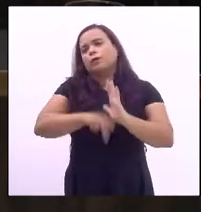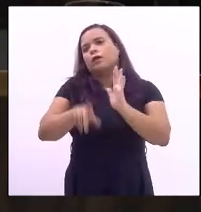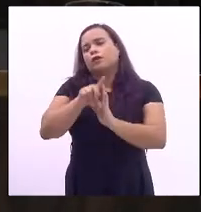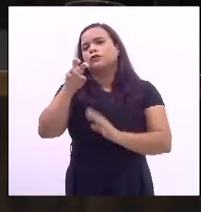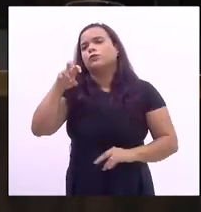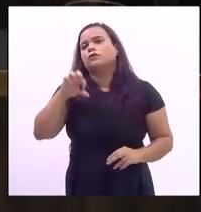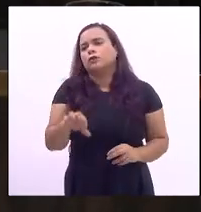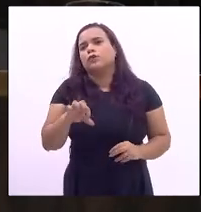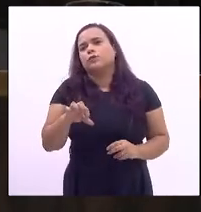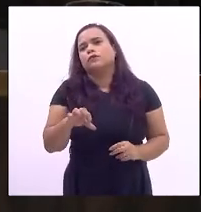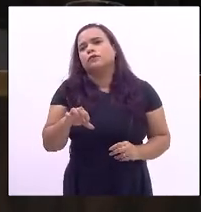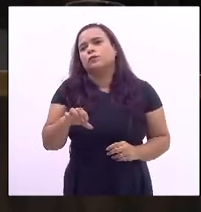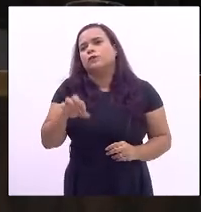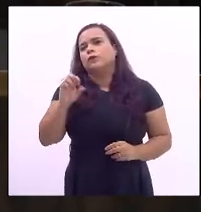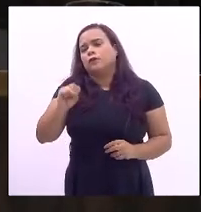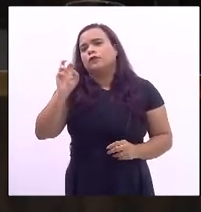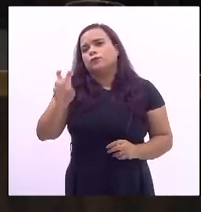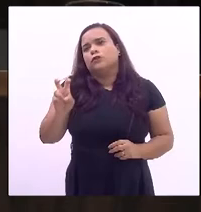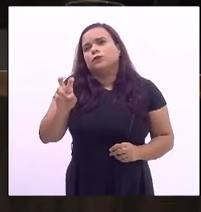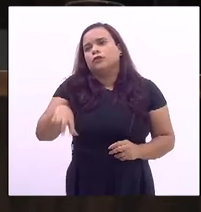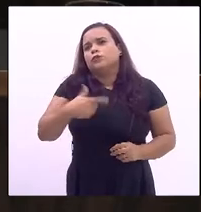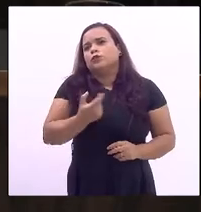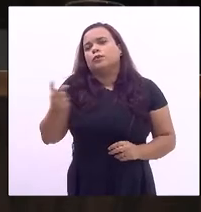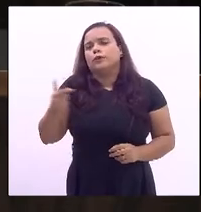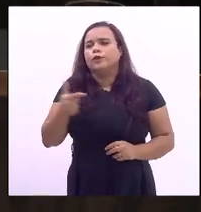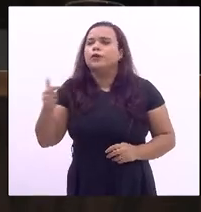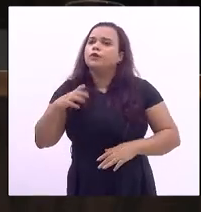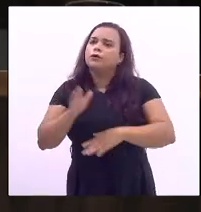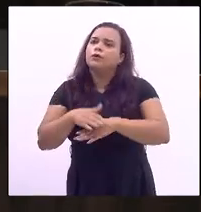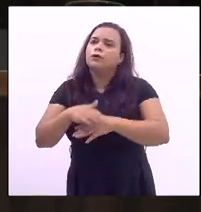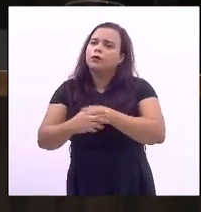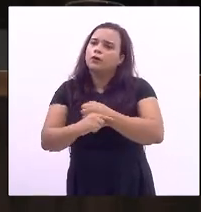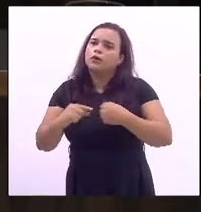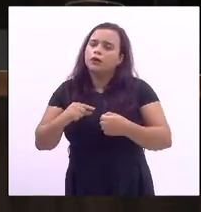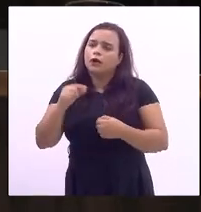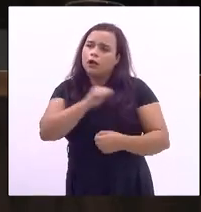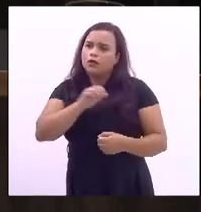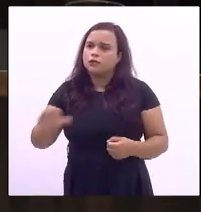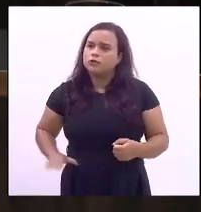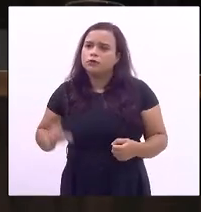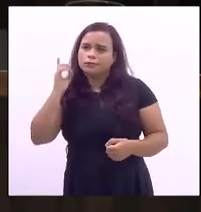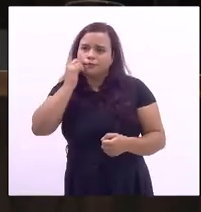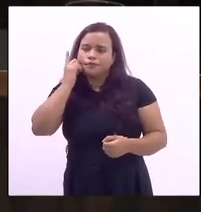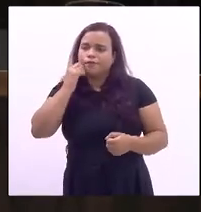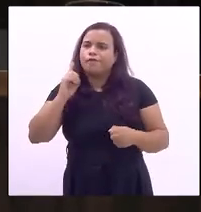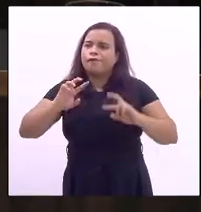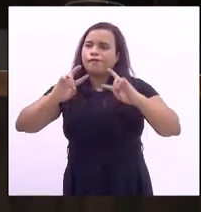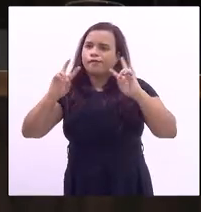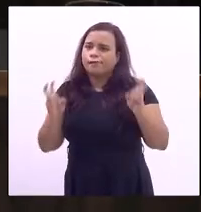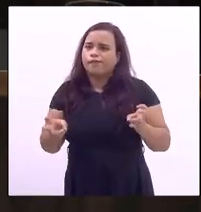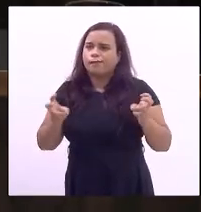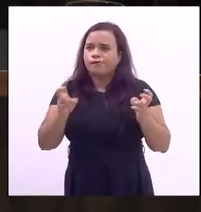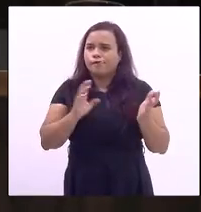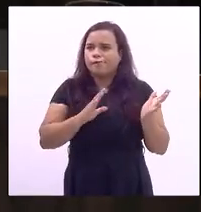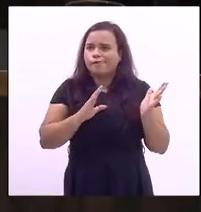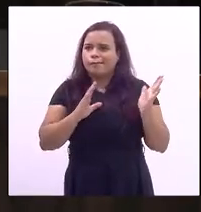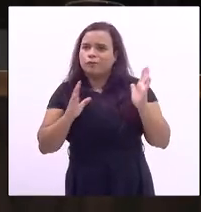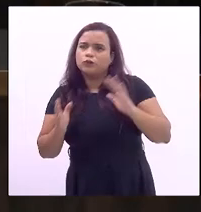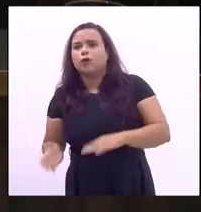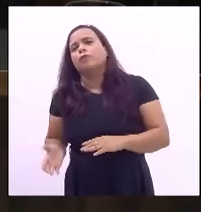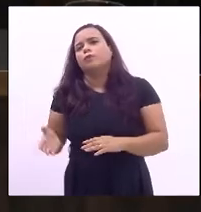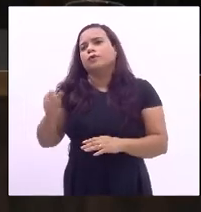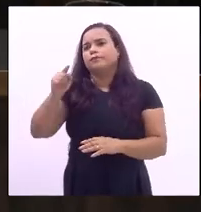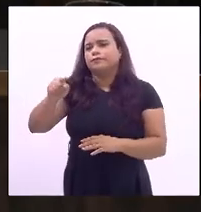direita 5955 985 de 2022 ator e deputado André Ceciliano que dispõe sobre o tombamento como patrimônio